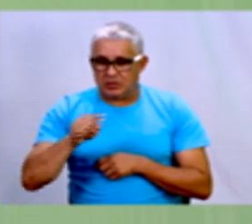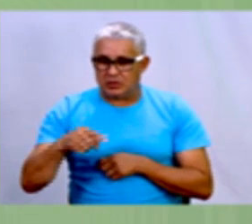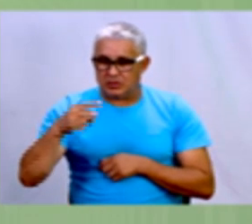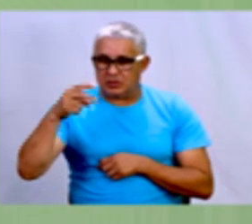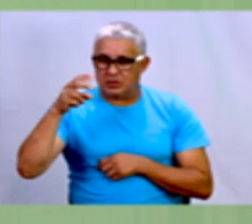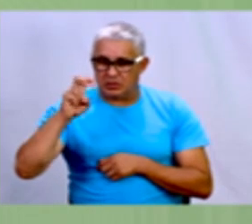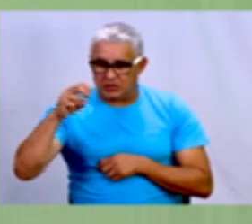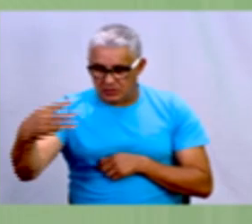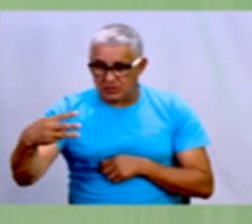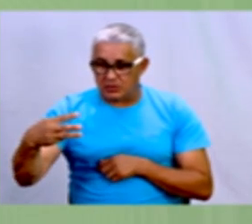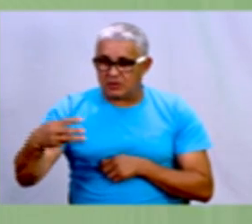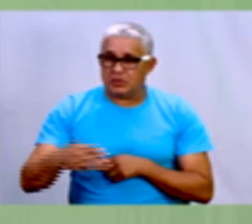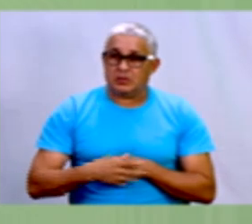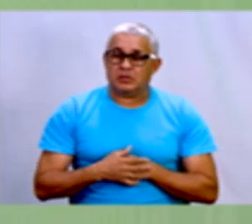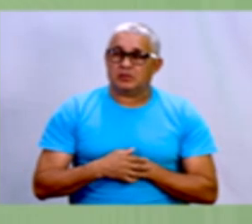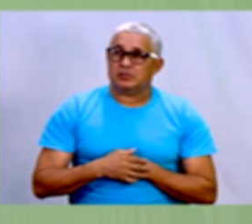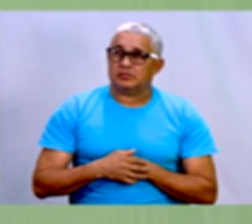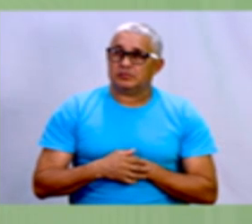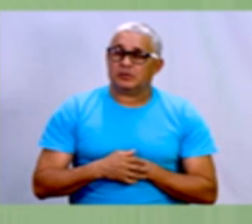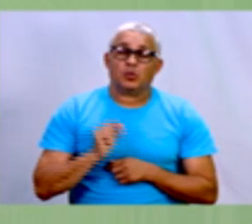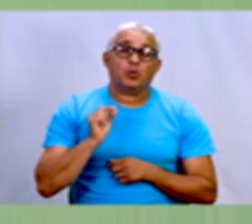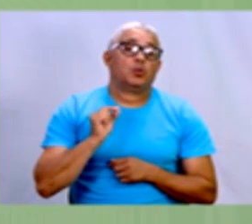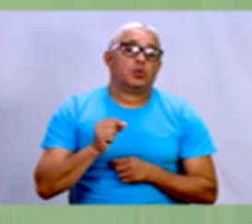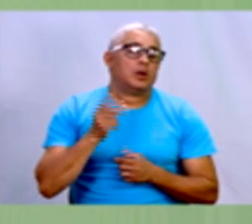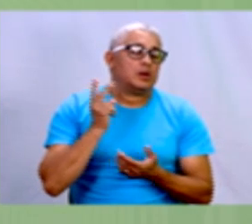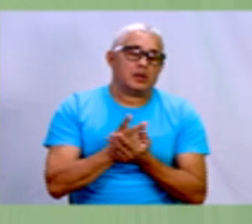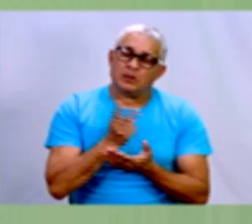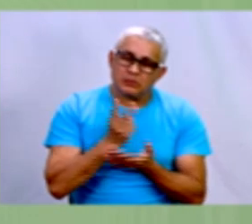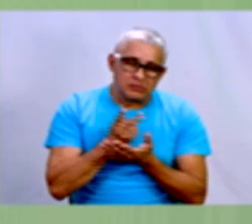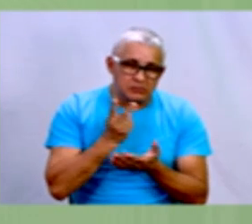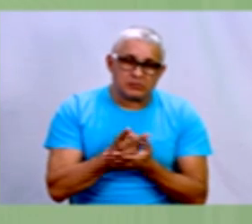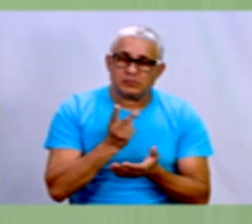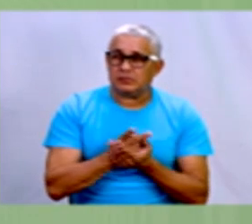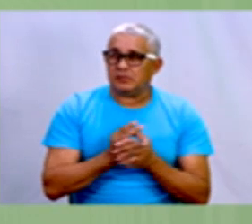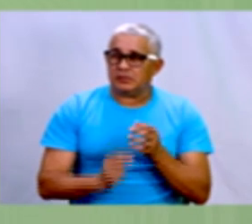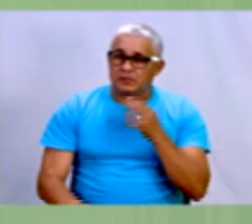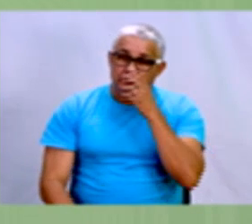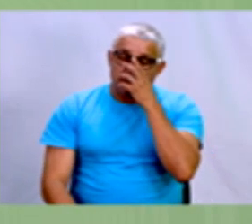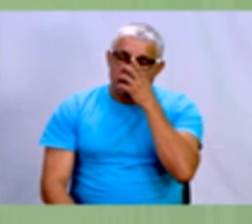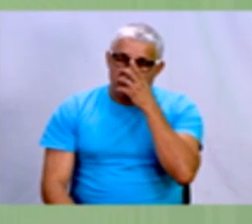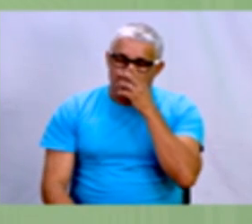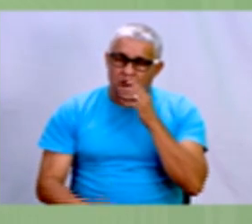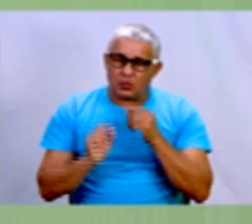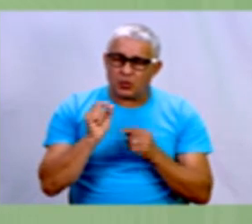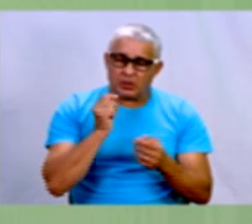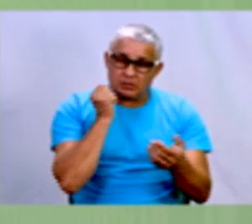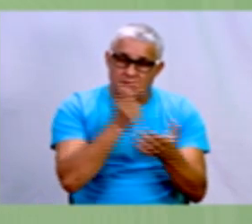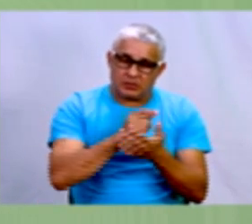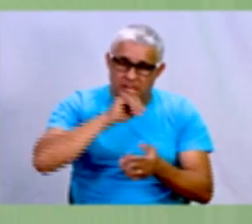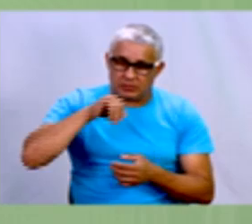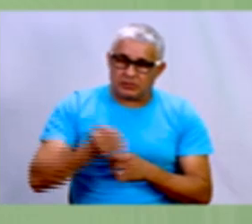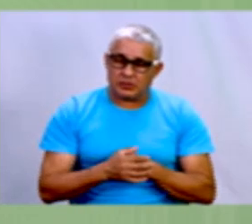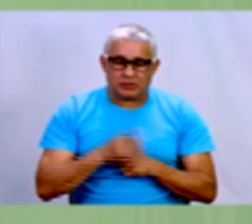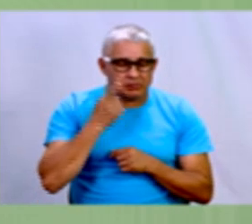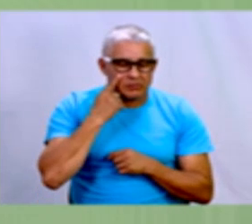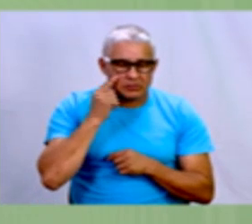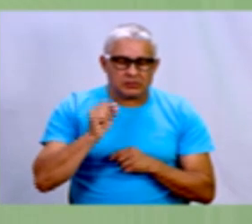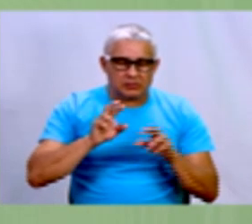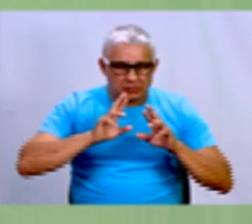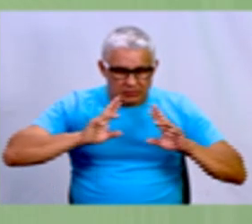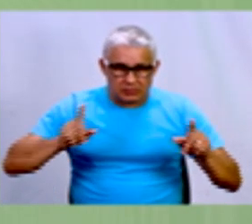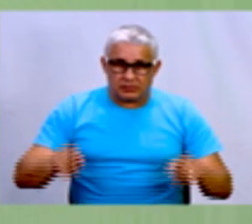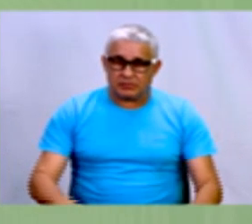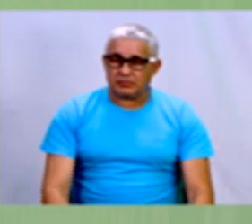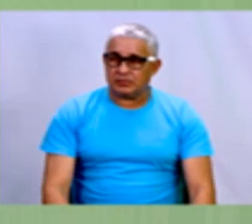784,53. Desses 700, aí a gente vai fazendo a mesma coisa aqui, ó. O que foi pago de juros, aí vocês vão ver que a diferença